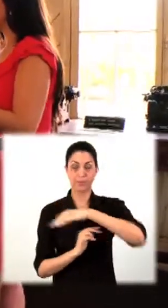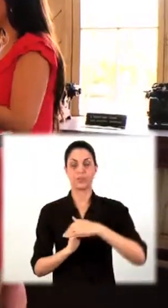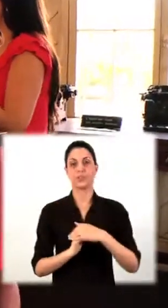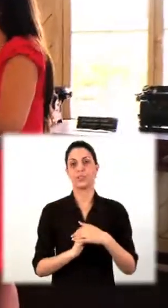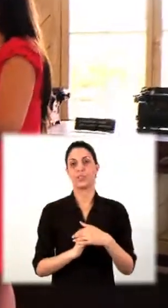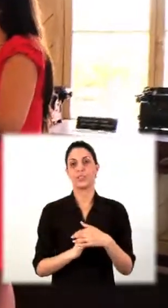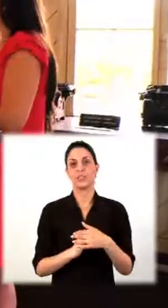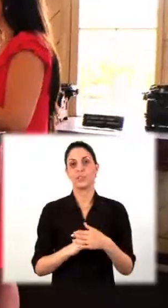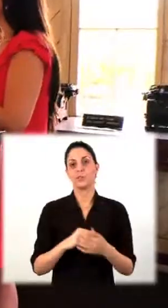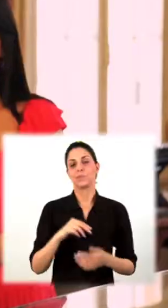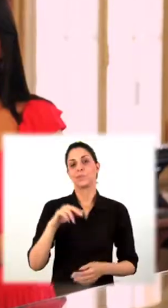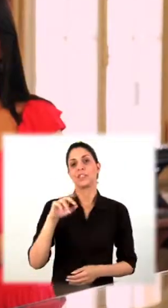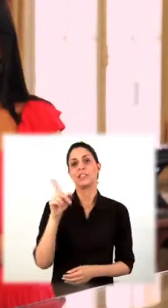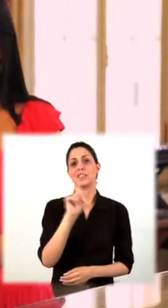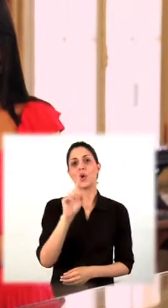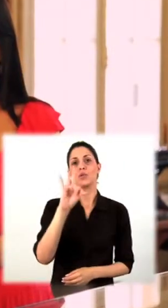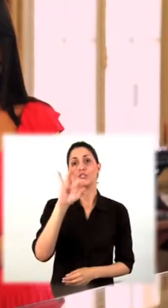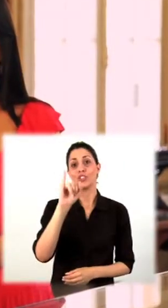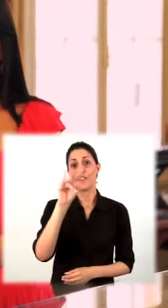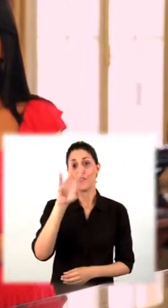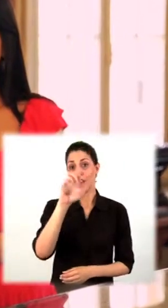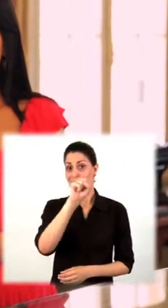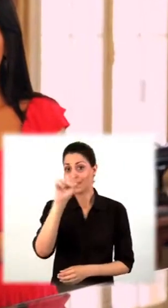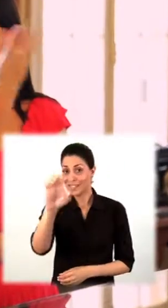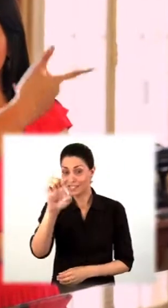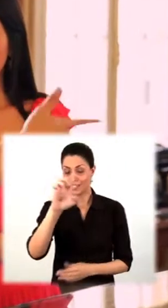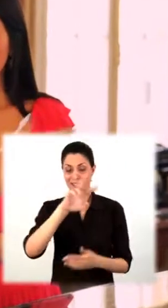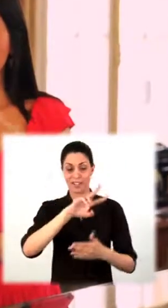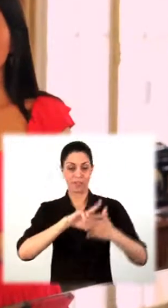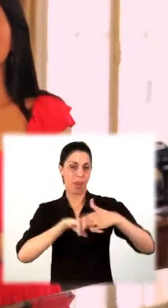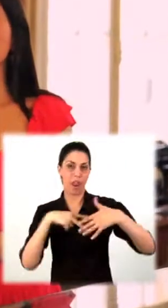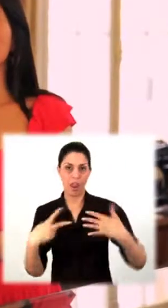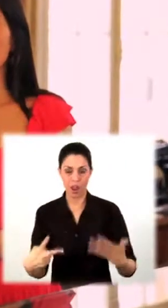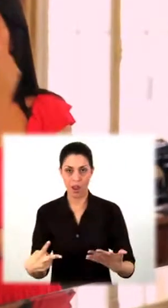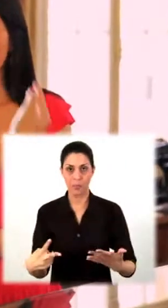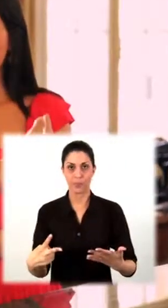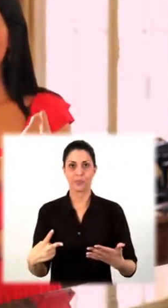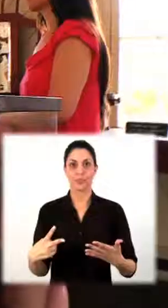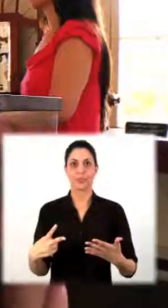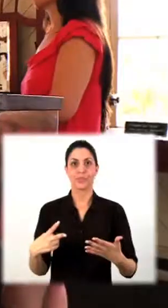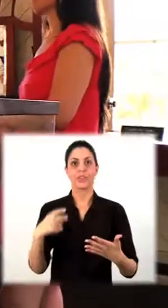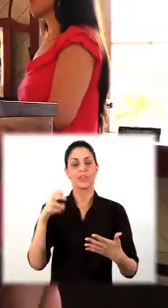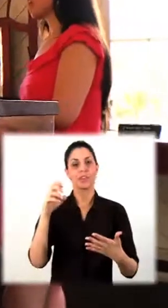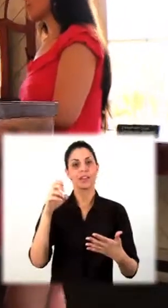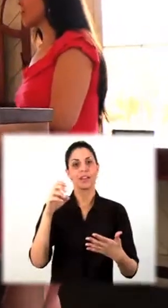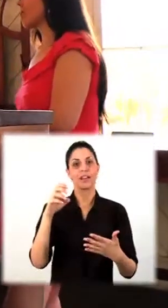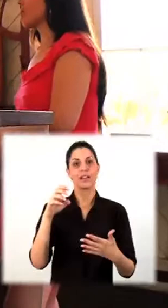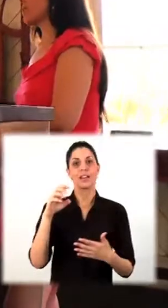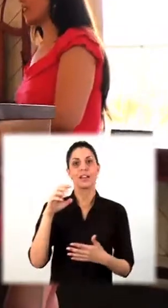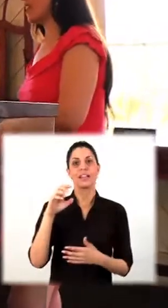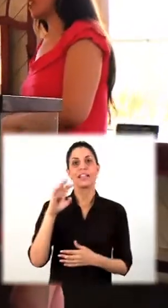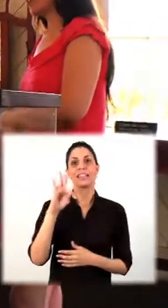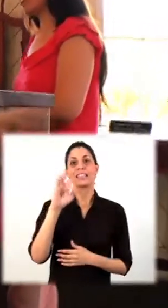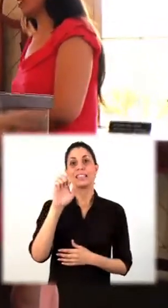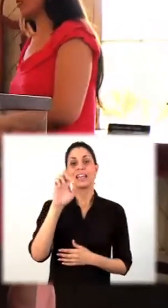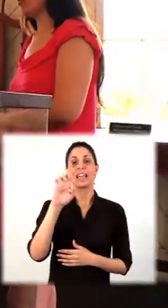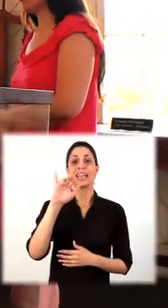não tivesse caído, a inauguração teria sido, olha aí, é um futuro, teria